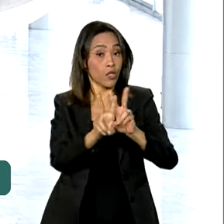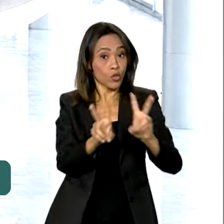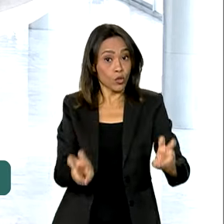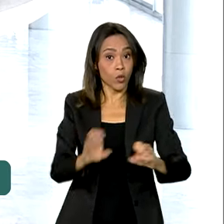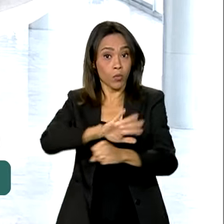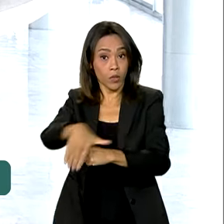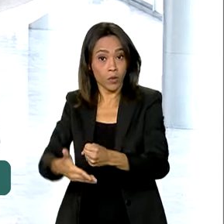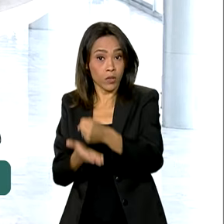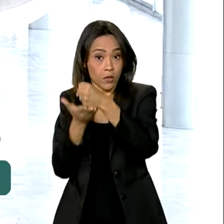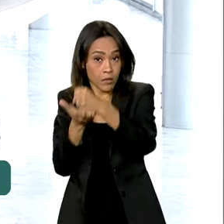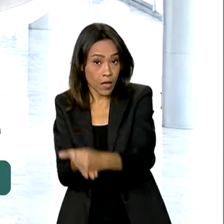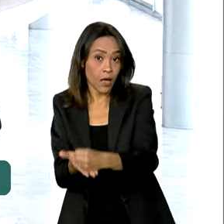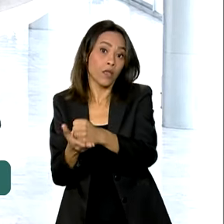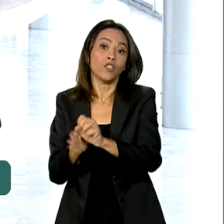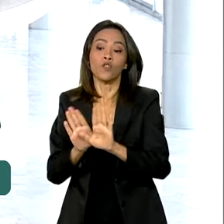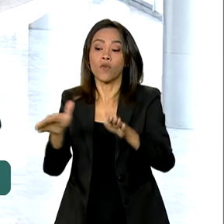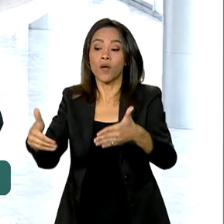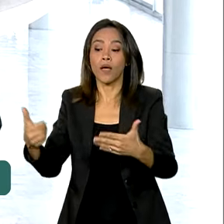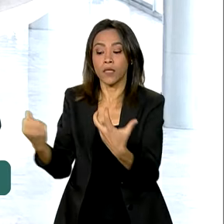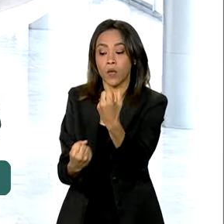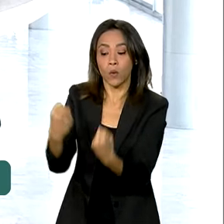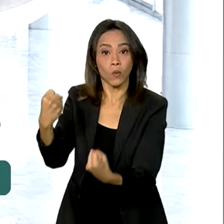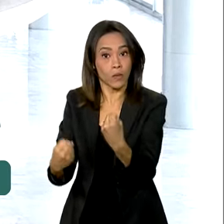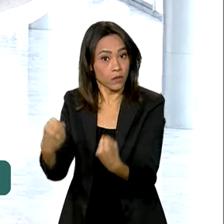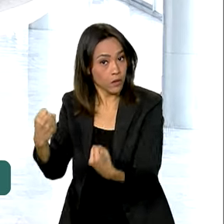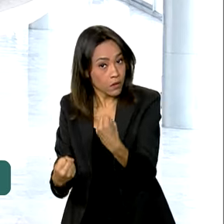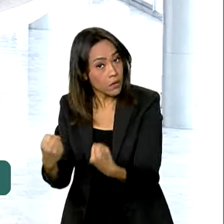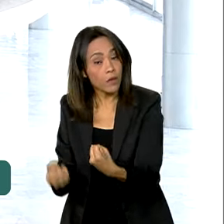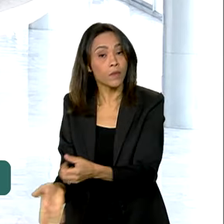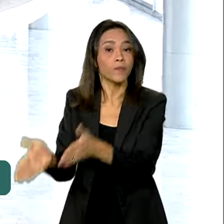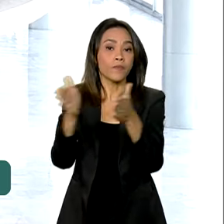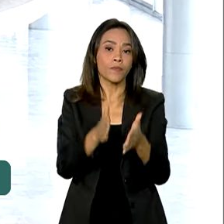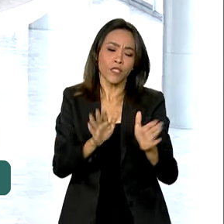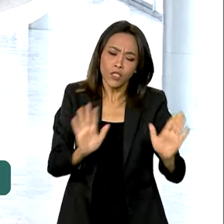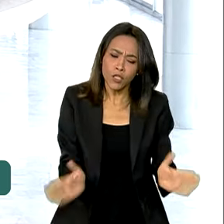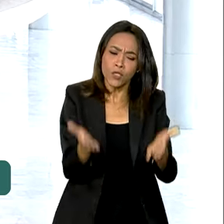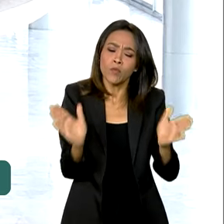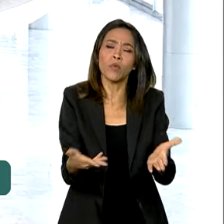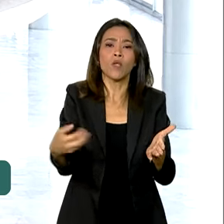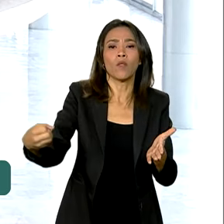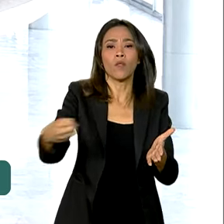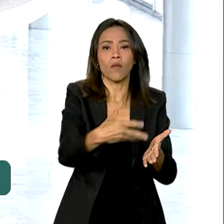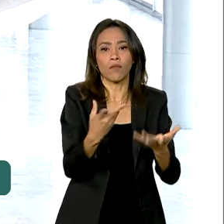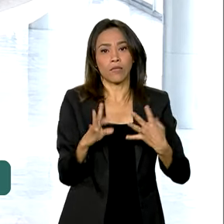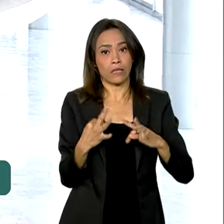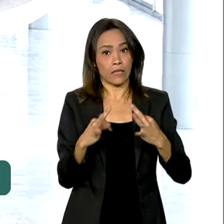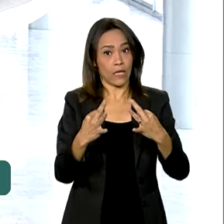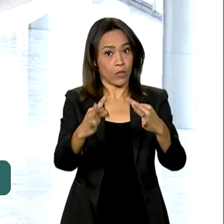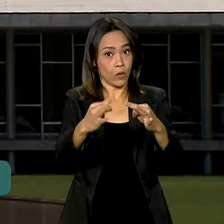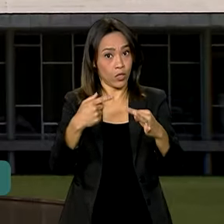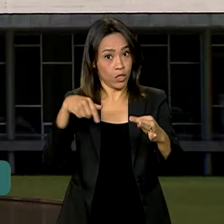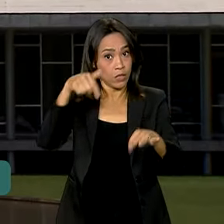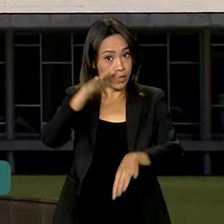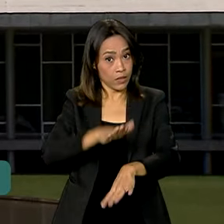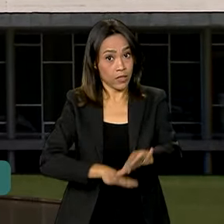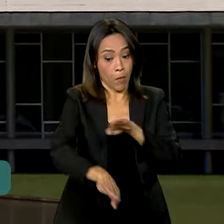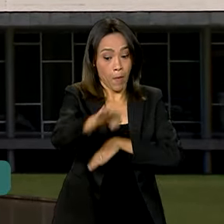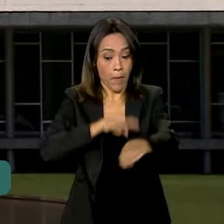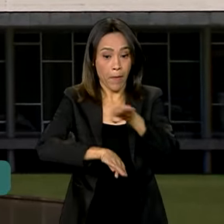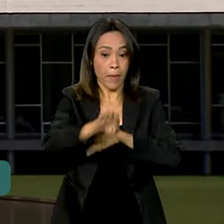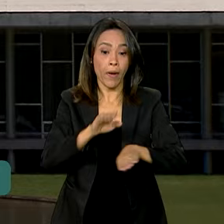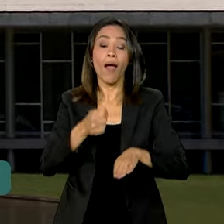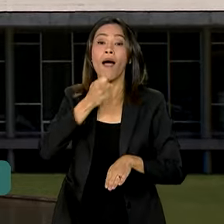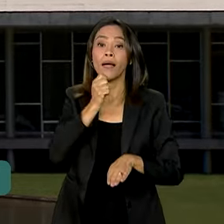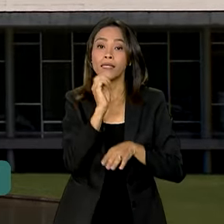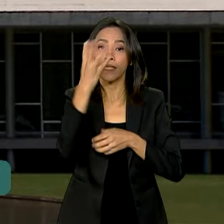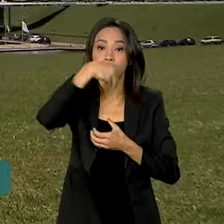na frota automotiva e também estimula a produção de novas tecnologias na área de mobilidade. Ainda no Senado